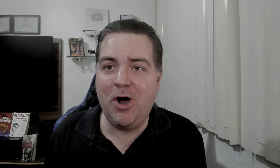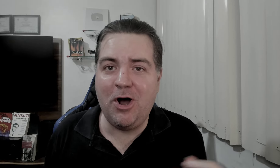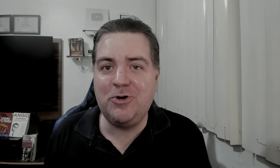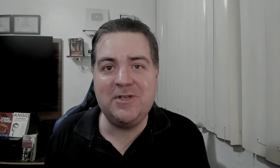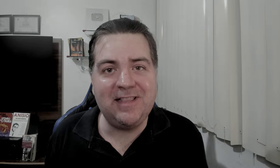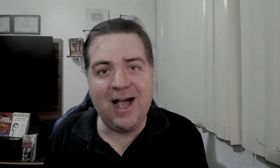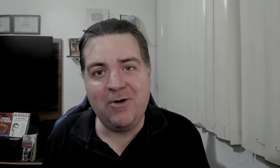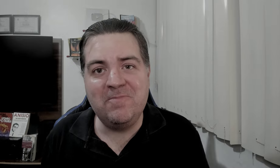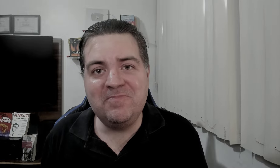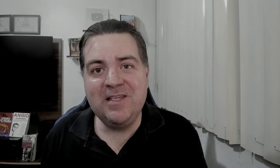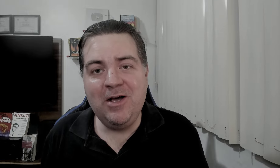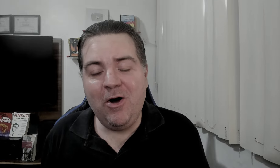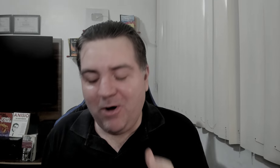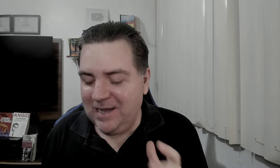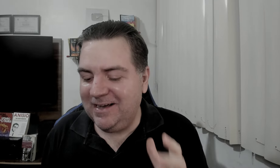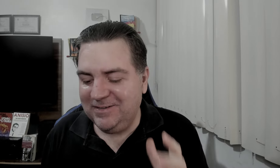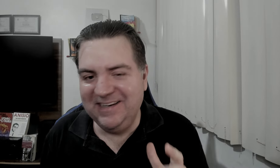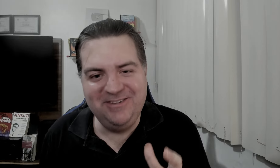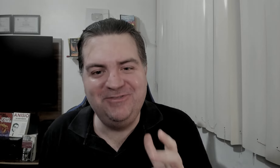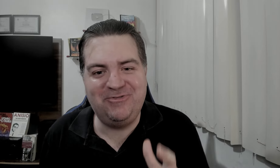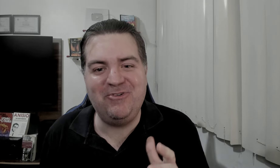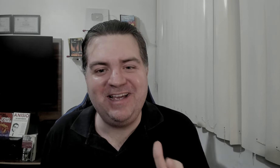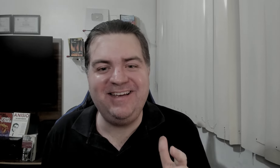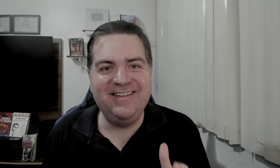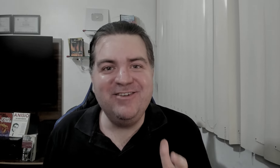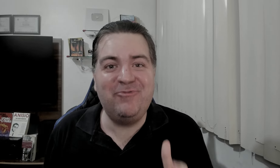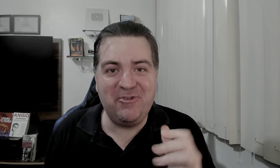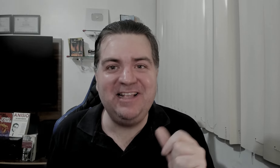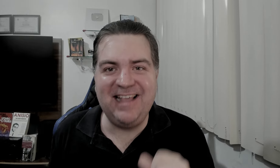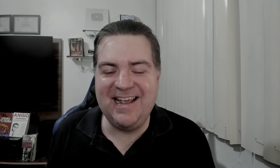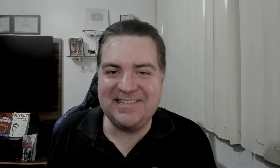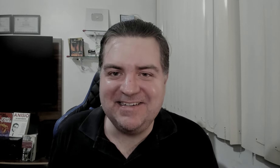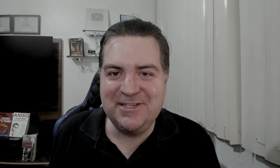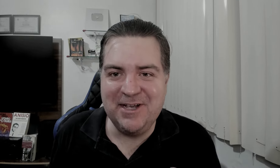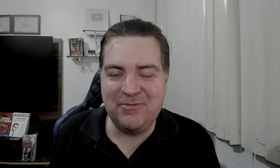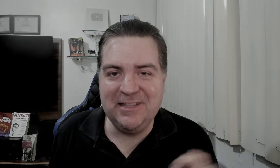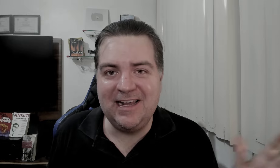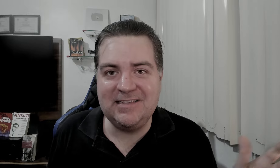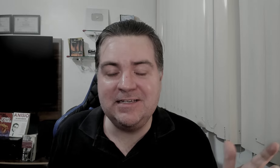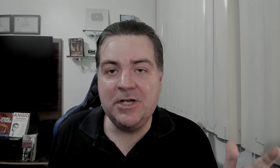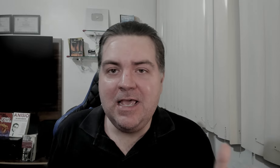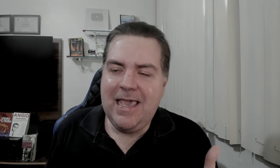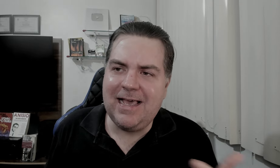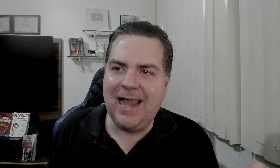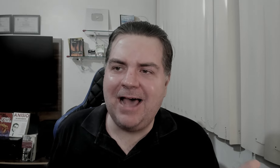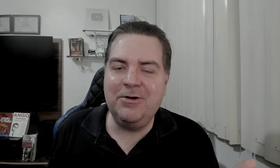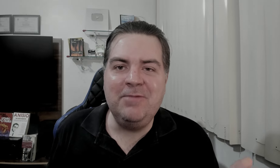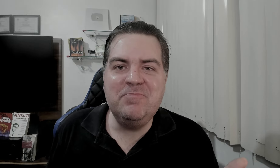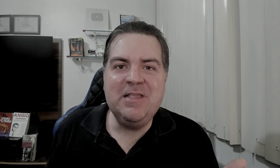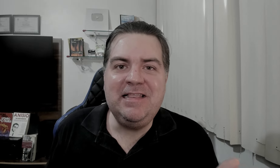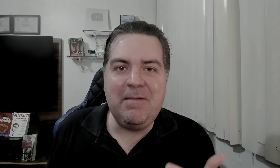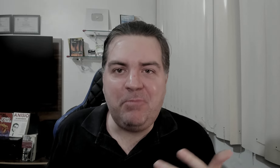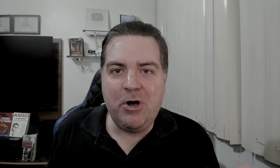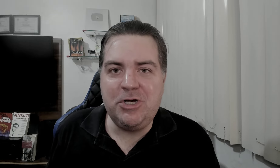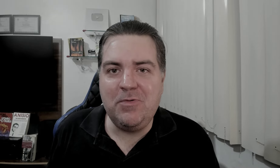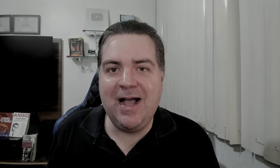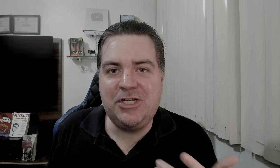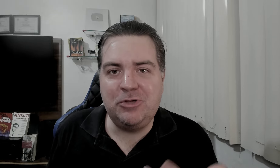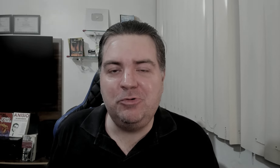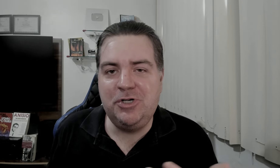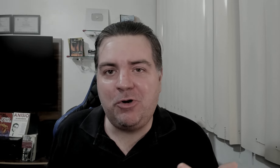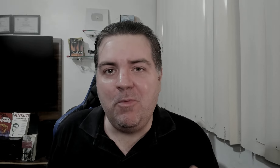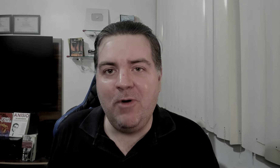de ódio e tal. Olha, foi interessante, né? Foi interessante. E claro, né? Depois